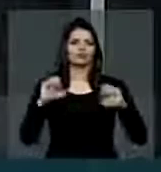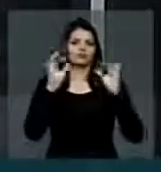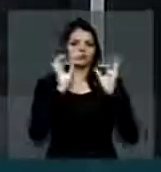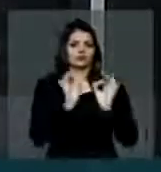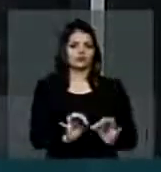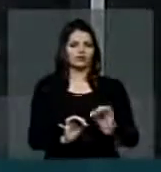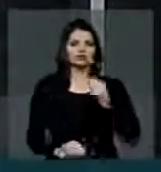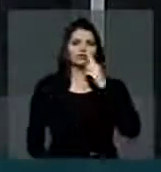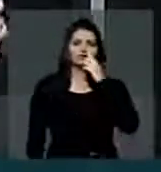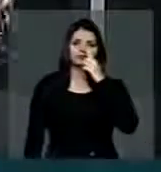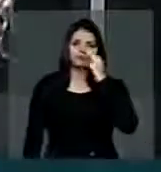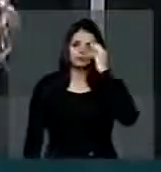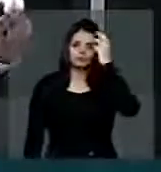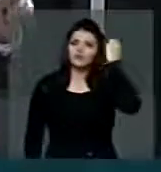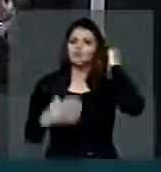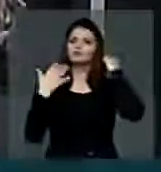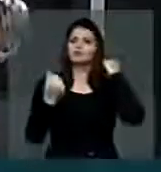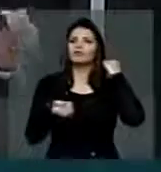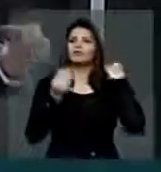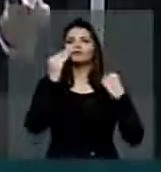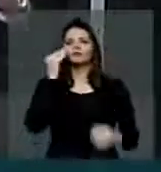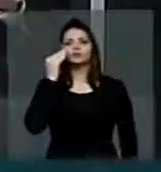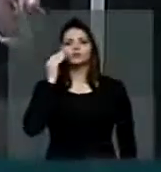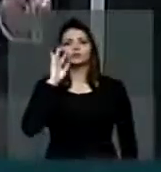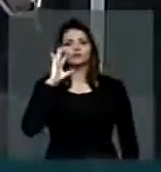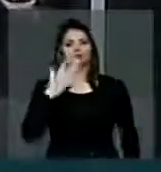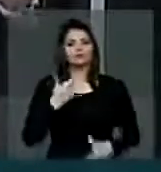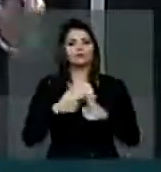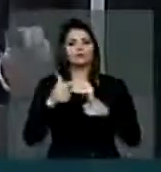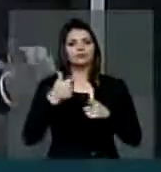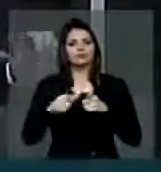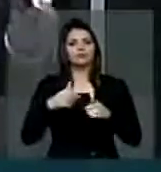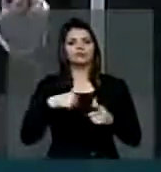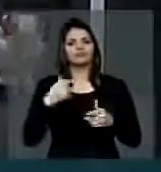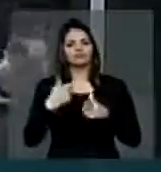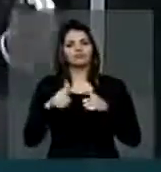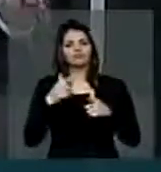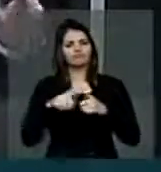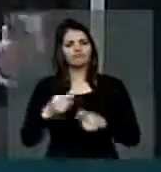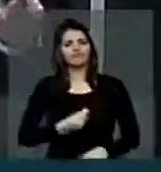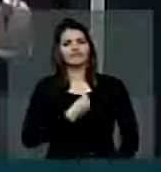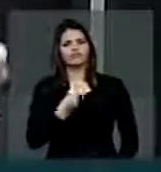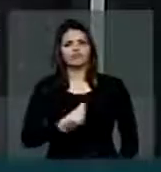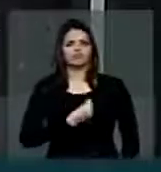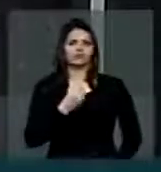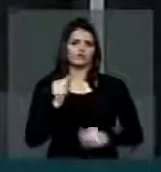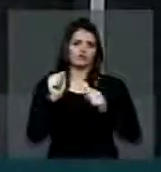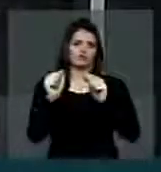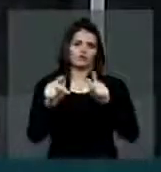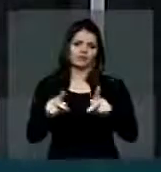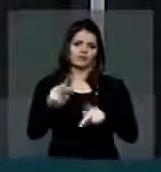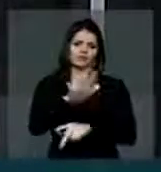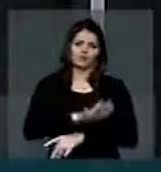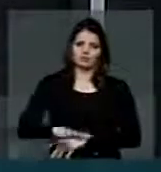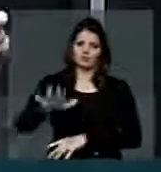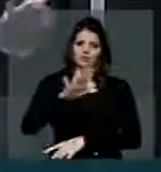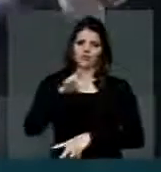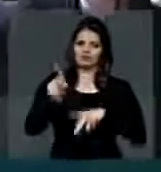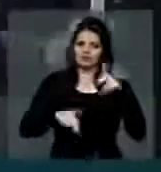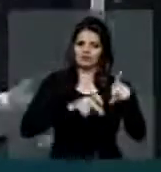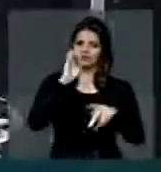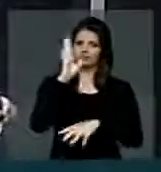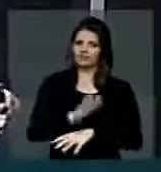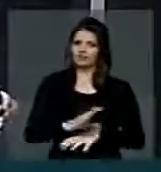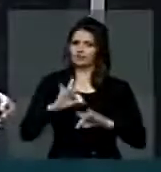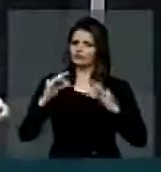devidos lugares. Vamos tentar resolver o problema dramático que vivem os nossos aposentados brasileiros, de